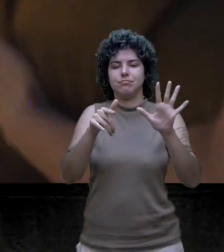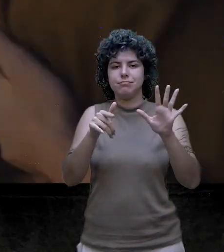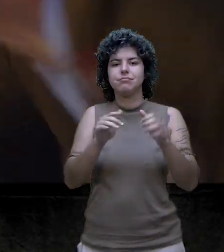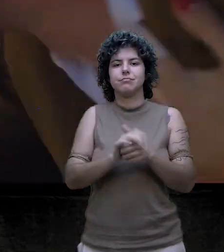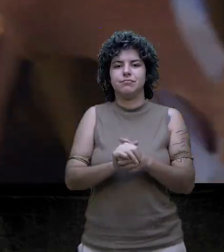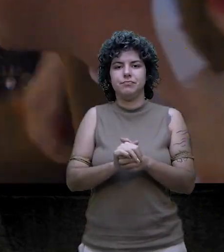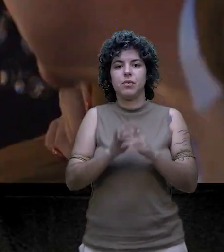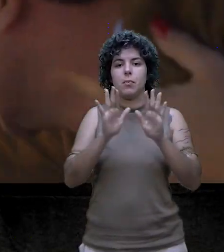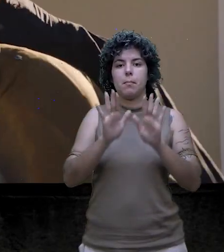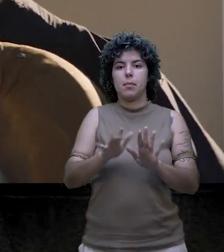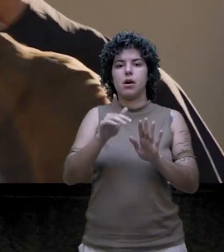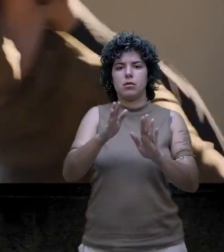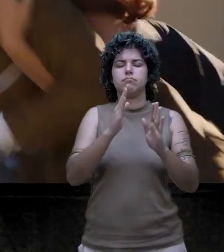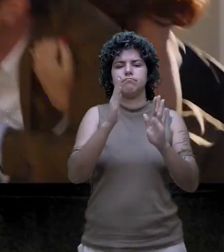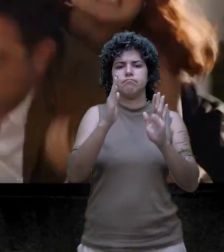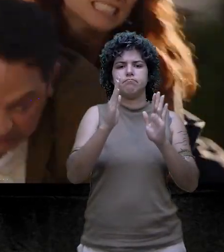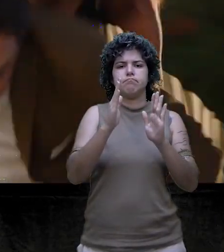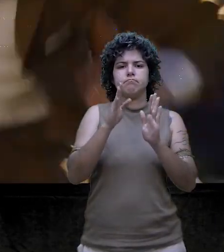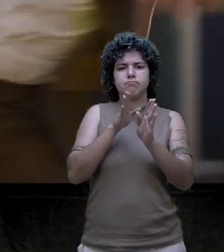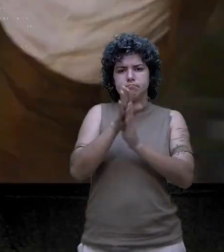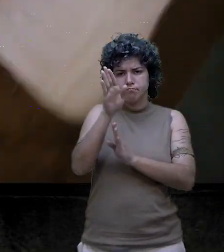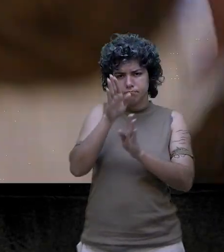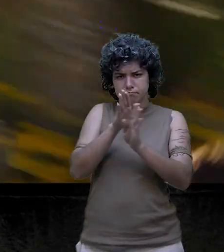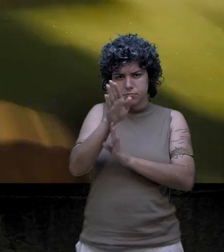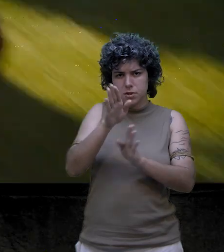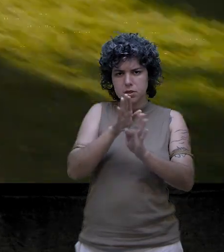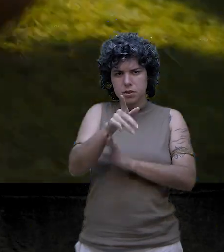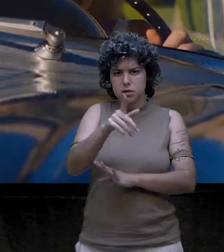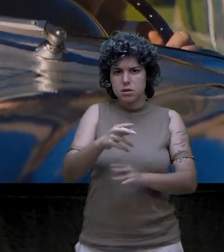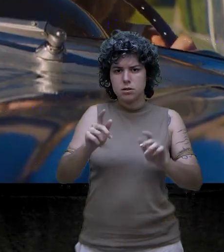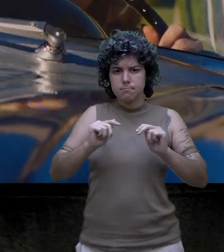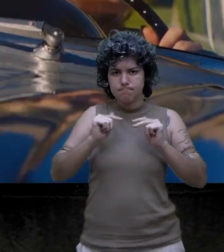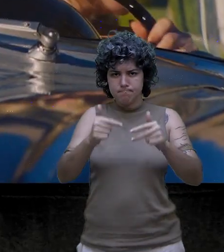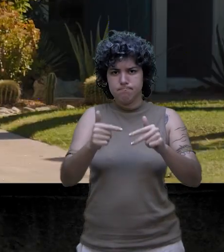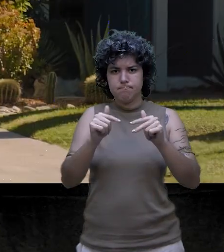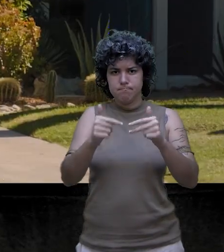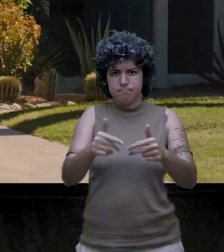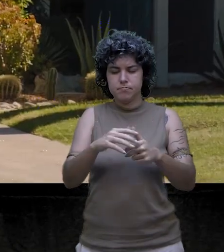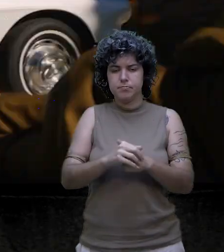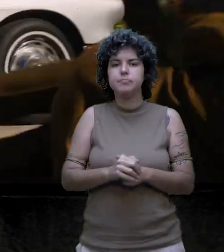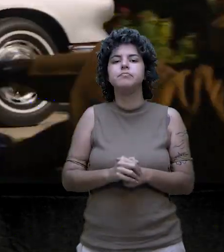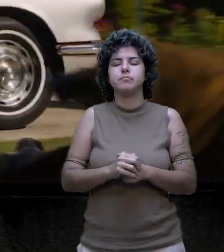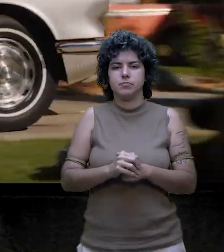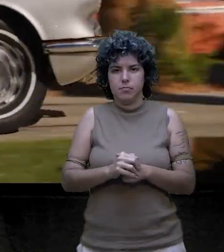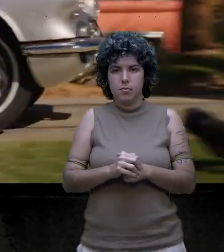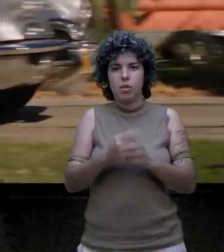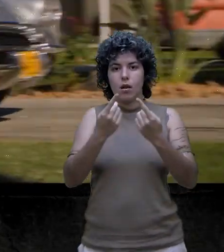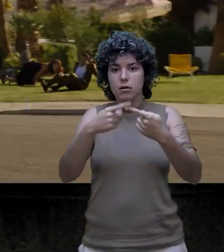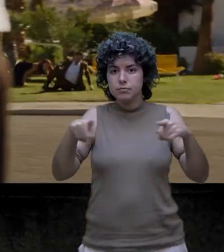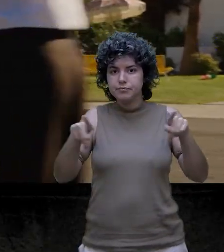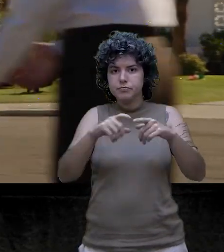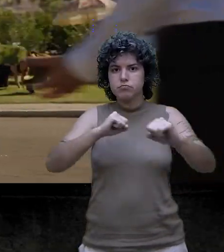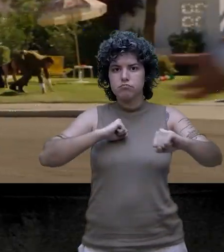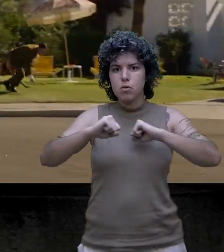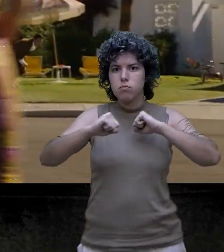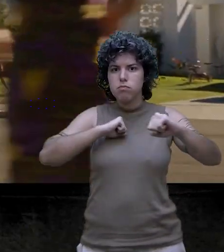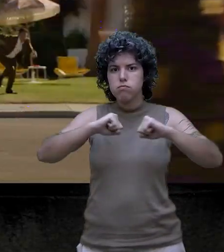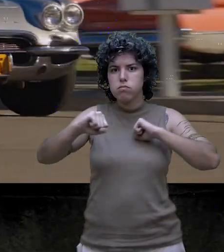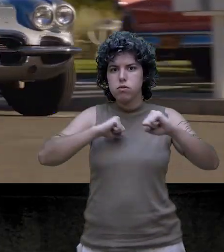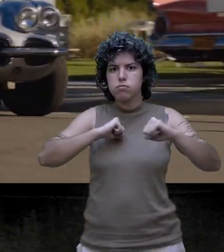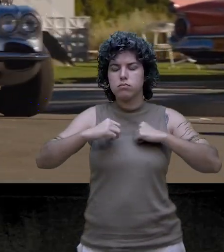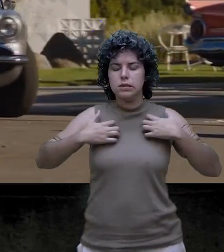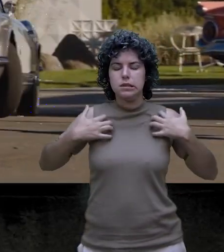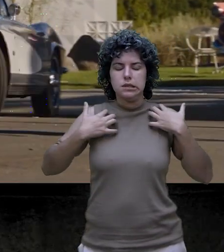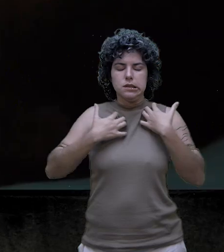manual de resistência. A trilha sonora, que oscila entre jazz suave e batidas angustiantes, reflete o caos interno